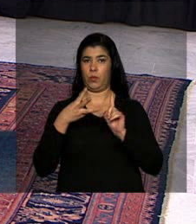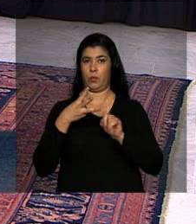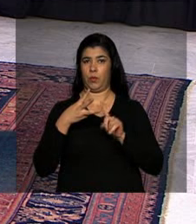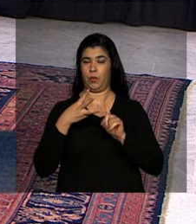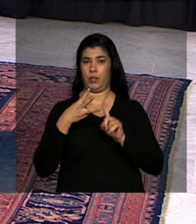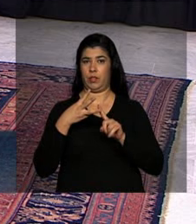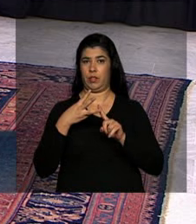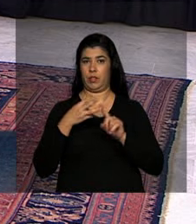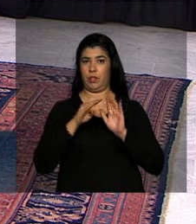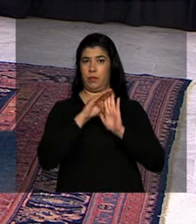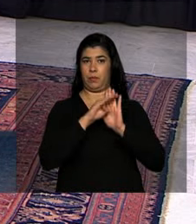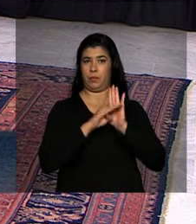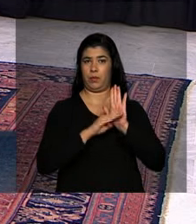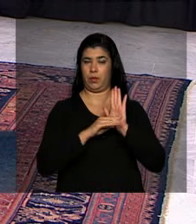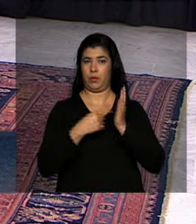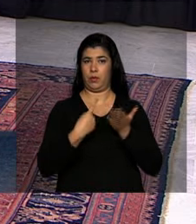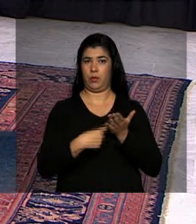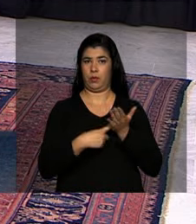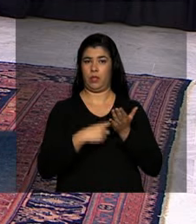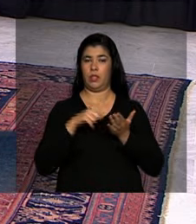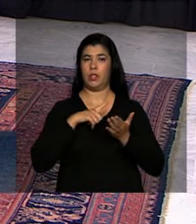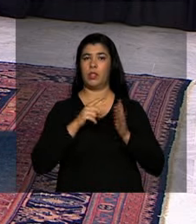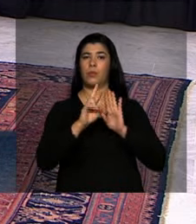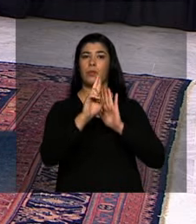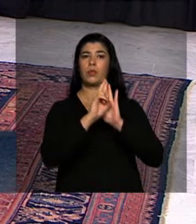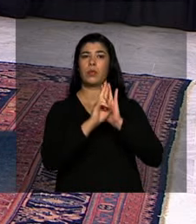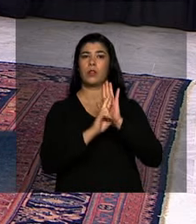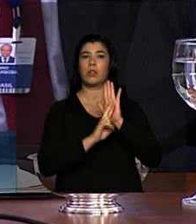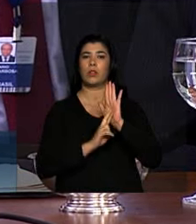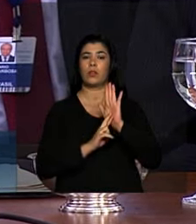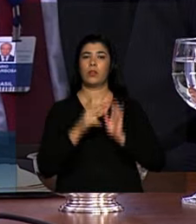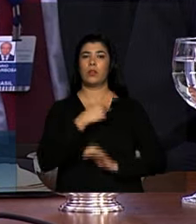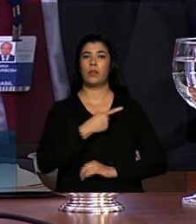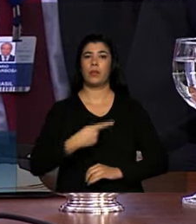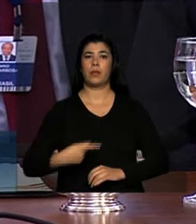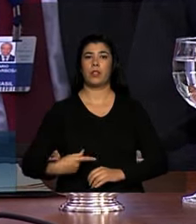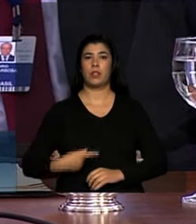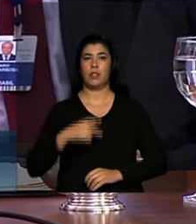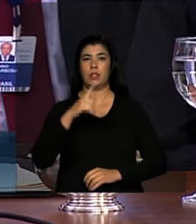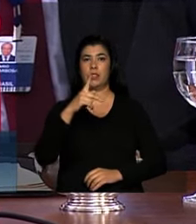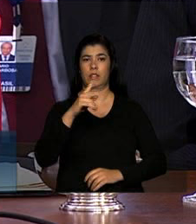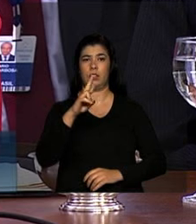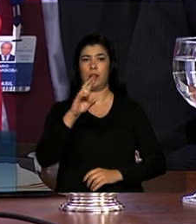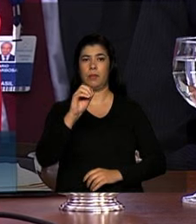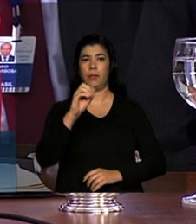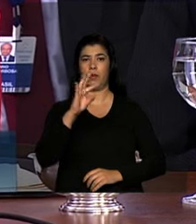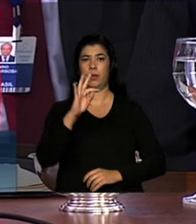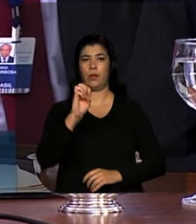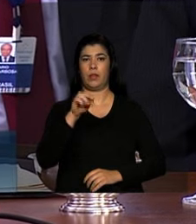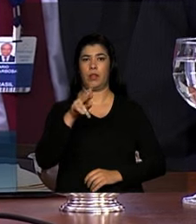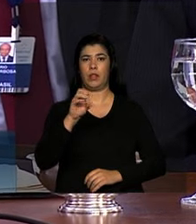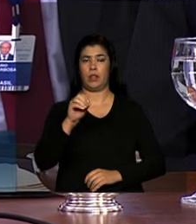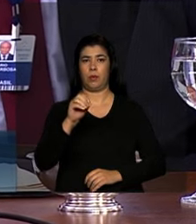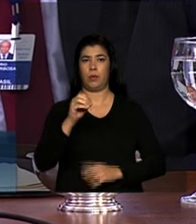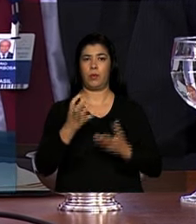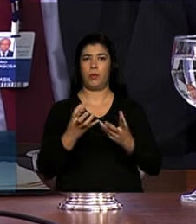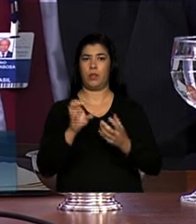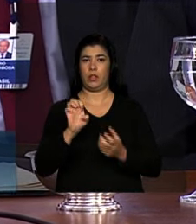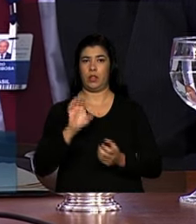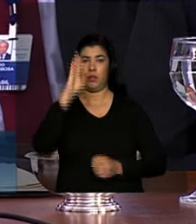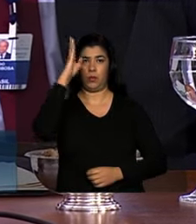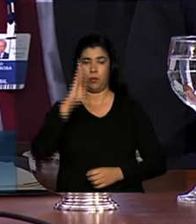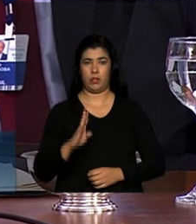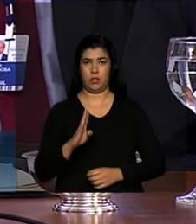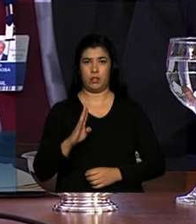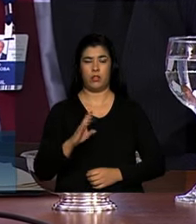nós faremos um relatório da presidência pro tempore brasileira. E podem ter certeza,